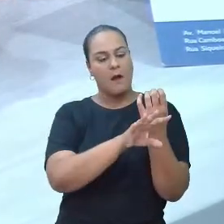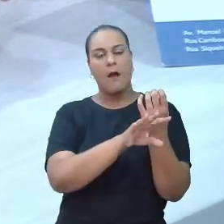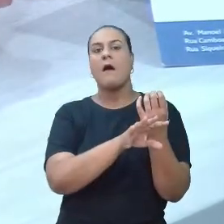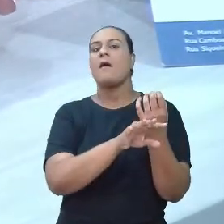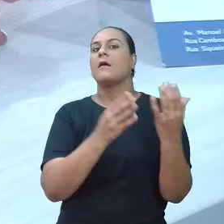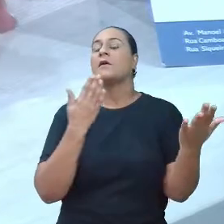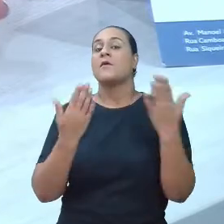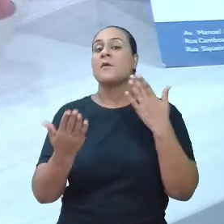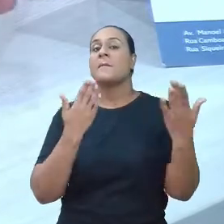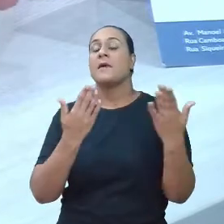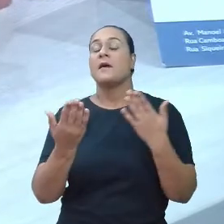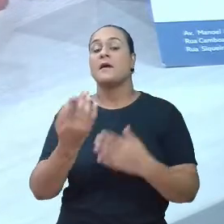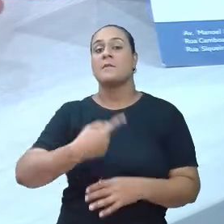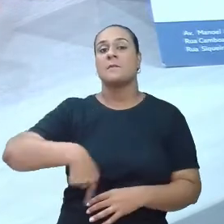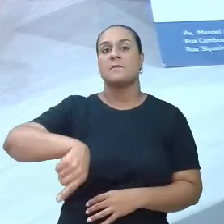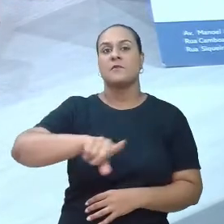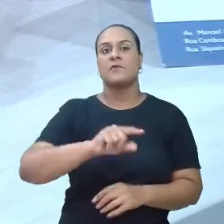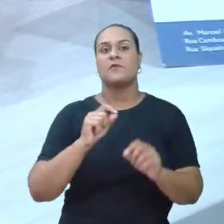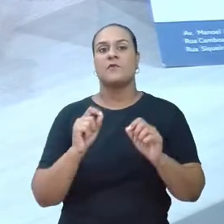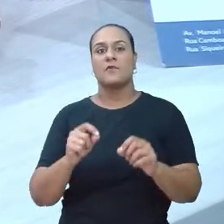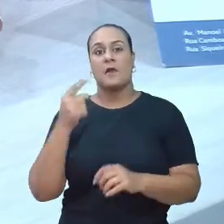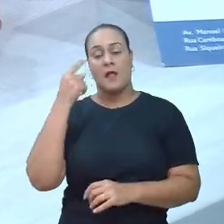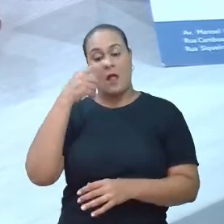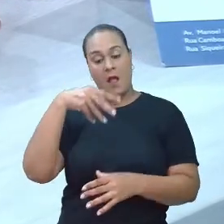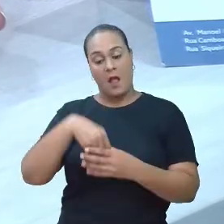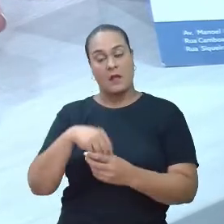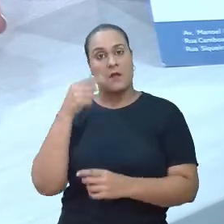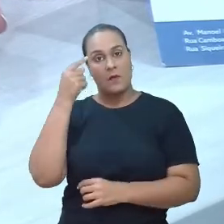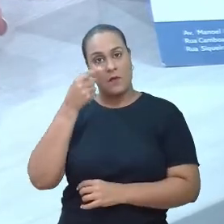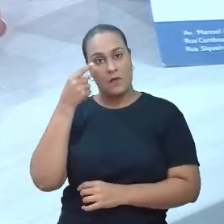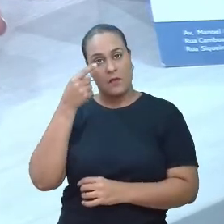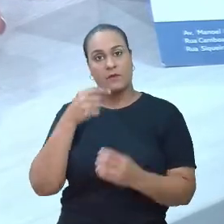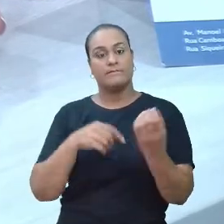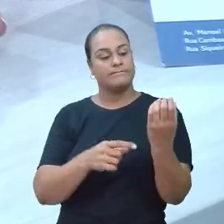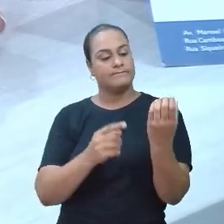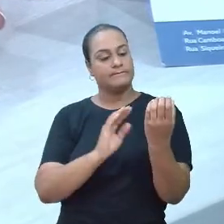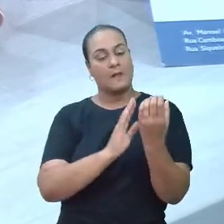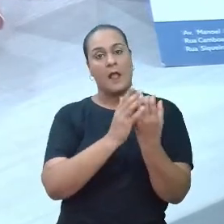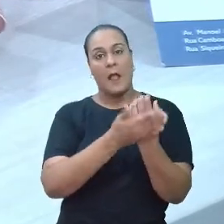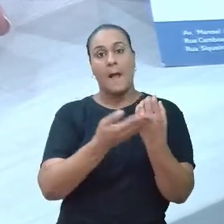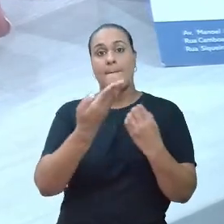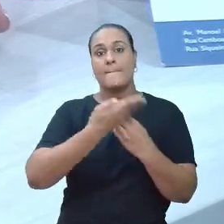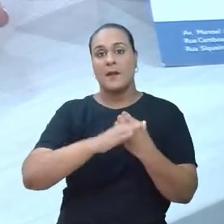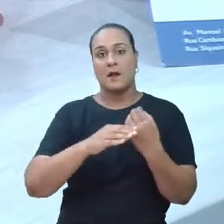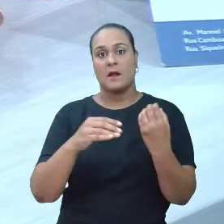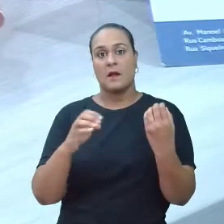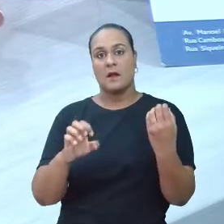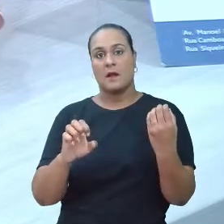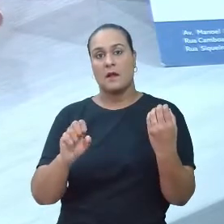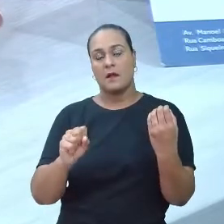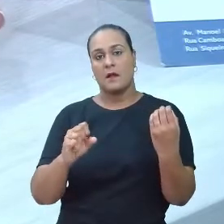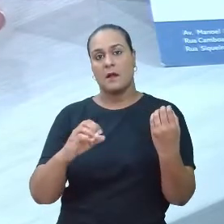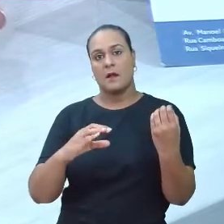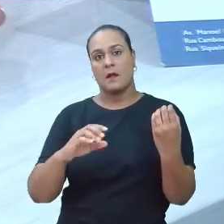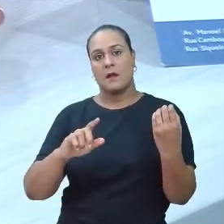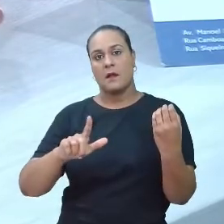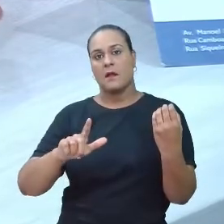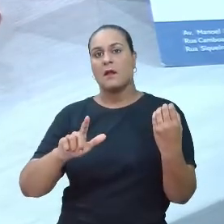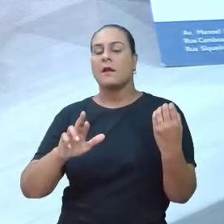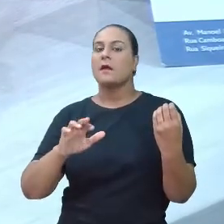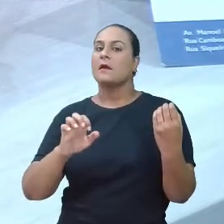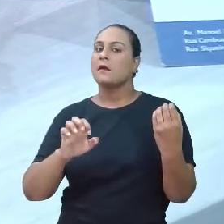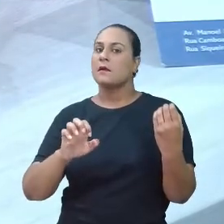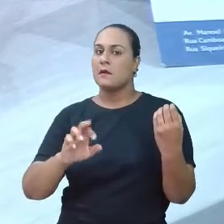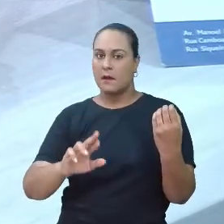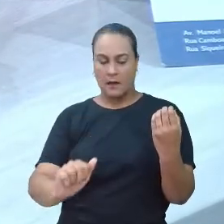comparativa é as partes que compõem o olho. A esclera, que é a parte branca, a íris, que é a cor do olho, que cada um tem a